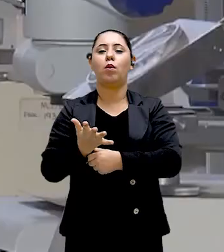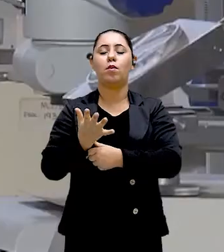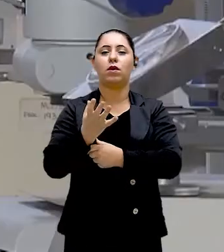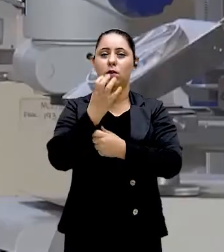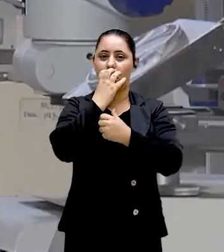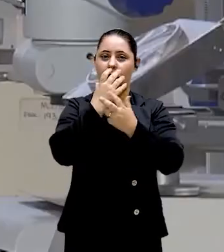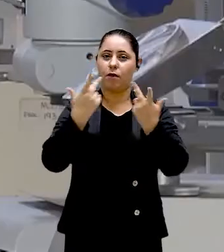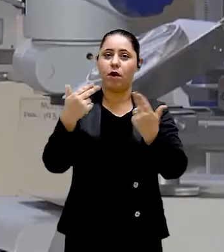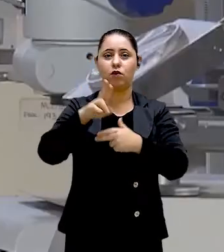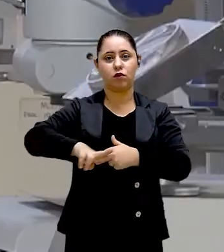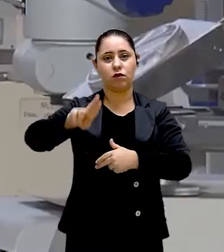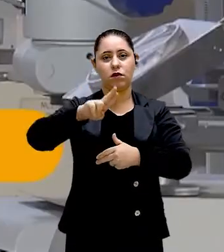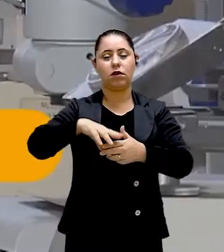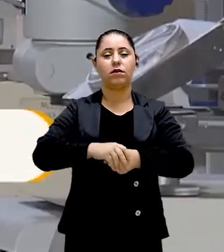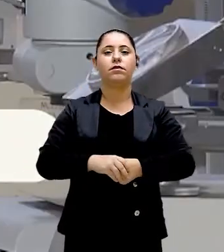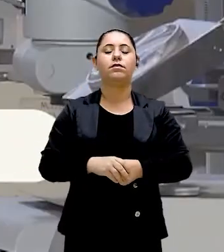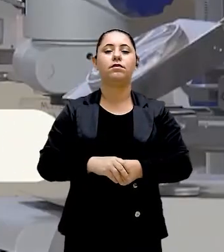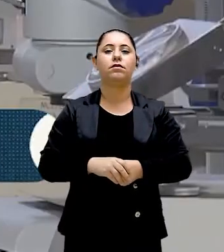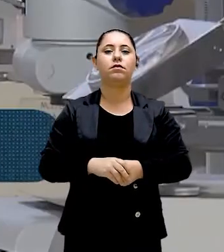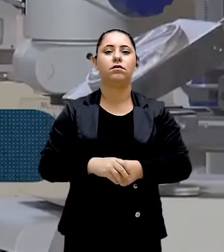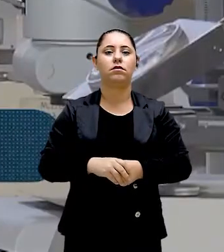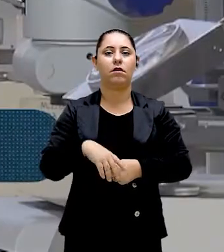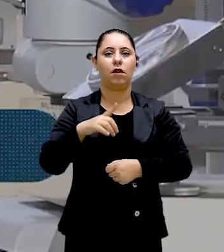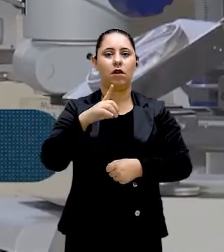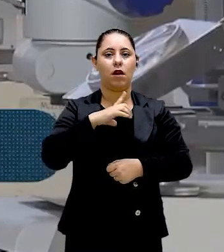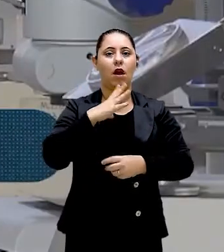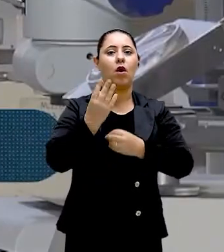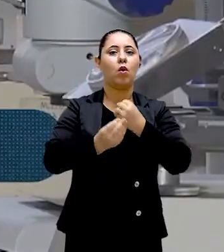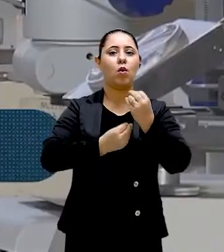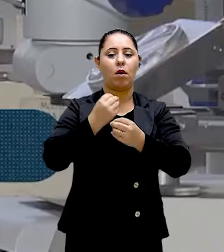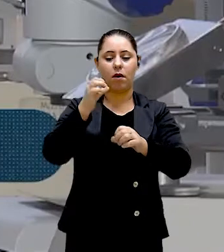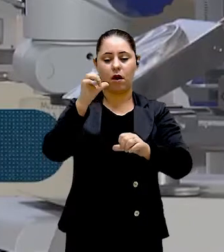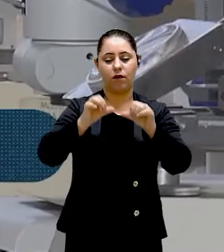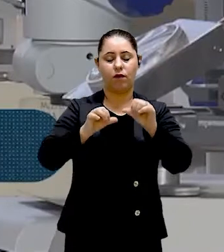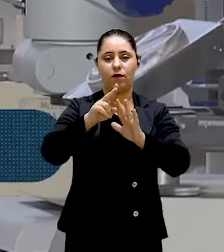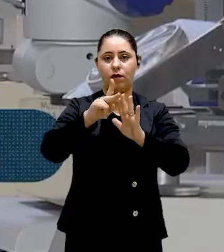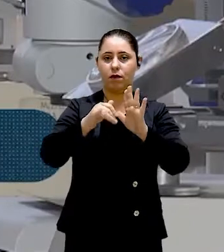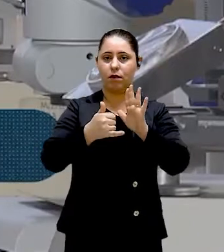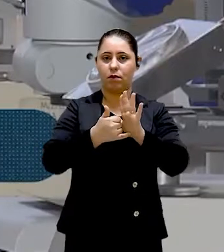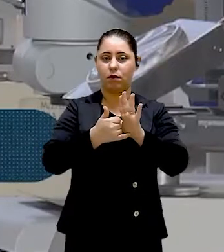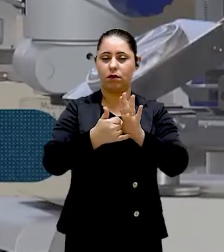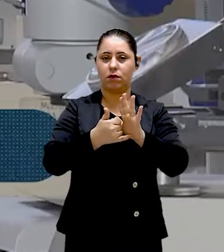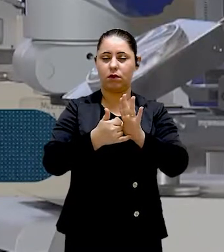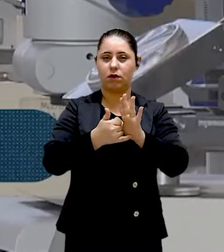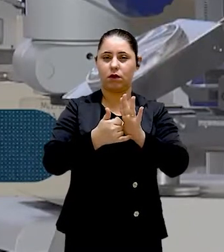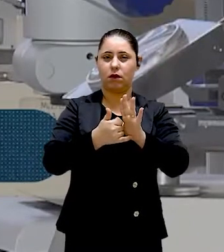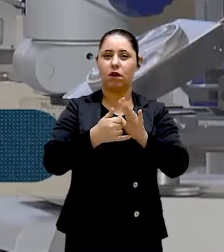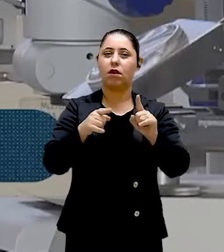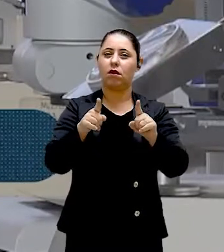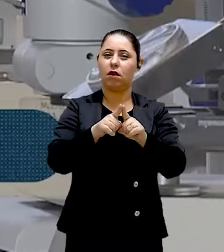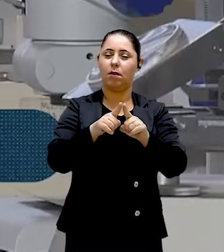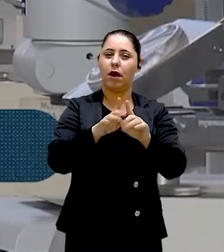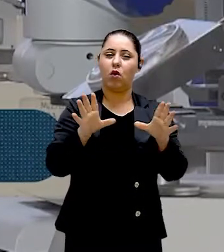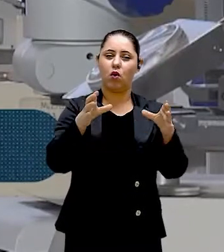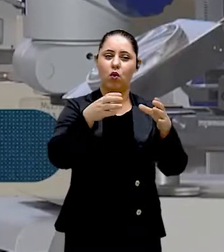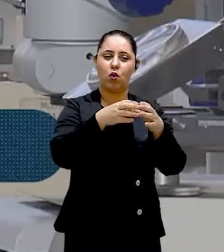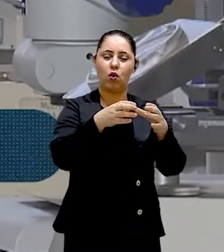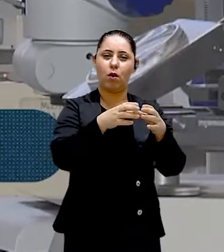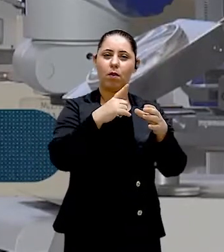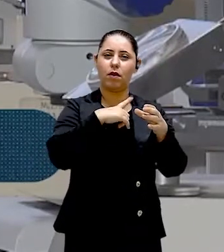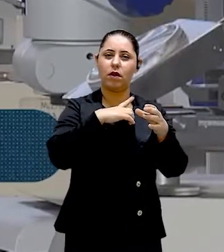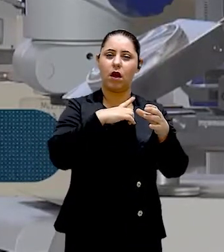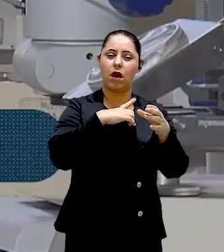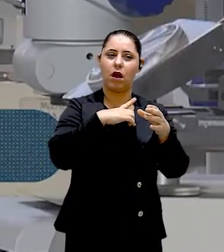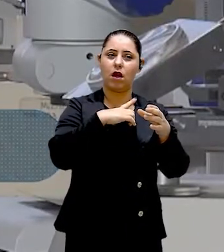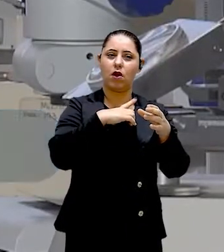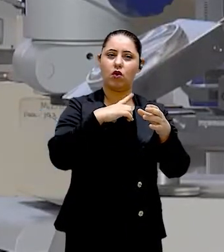utilizados. Nós temos como atribuição avaliar esses projetos e a nossa CEUA é composta por um membro de cada local